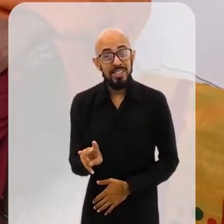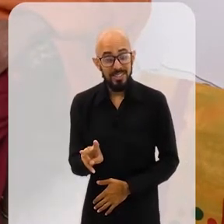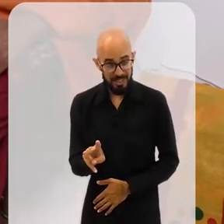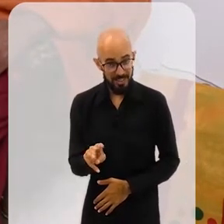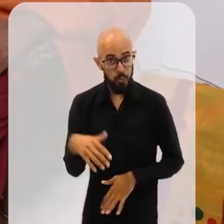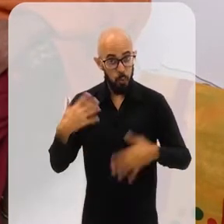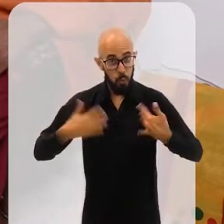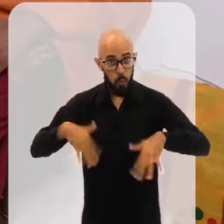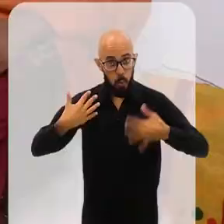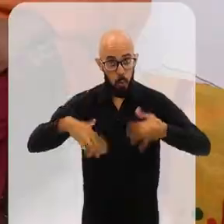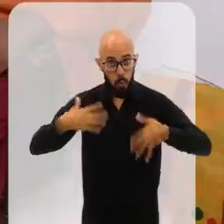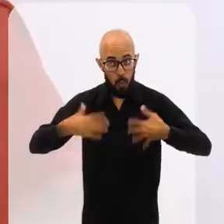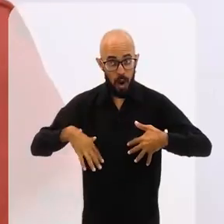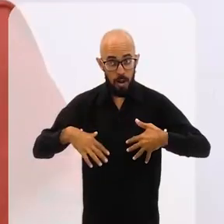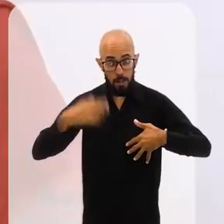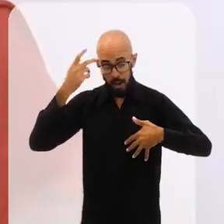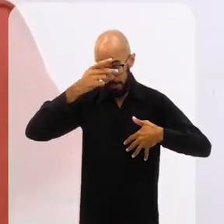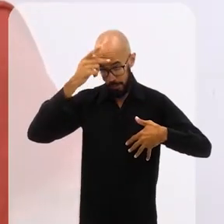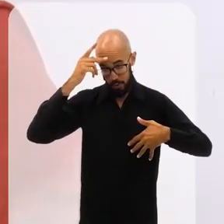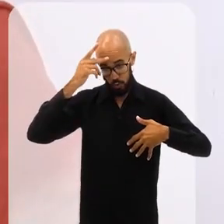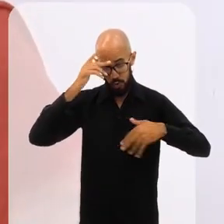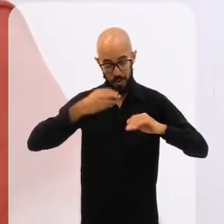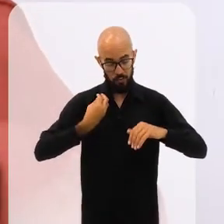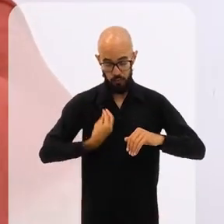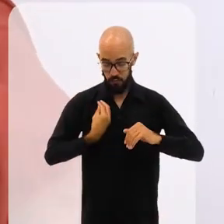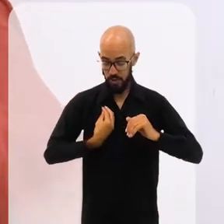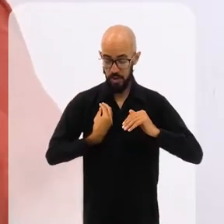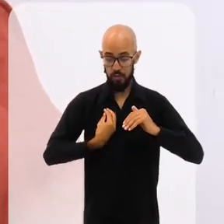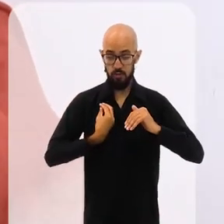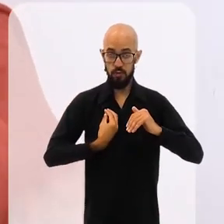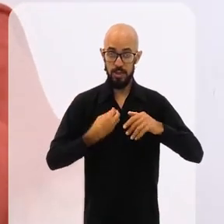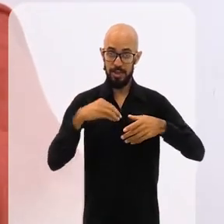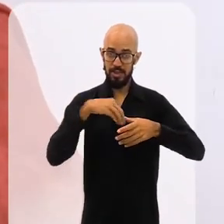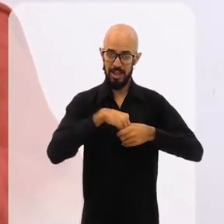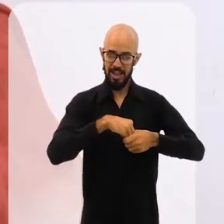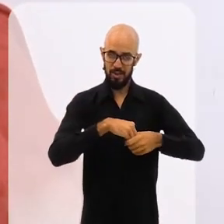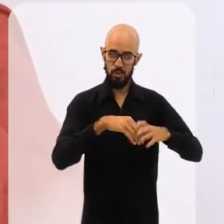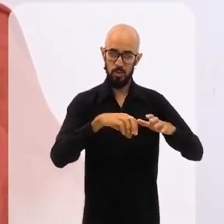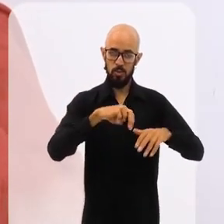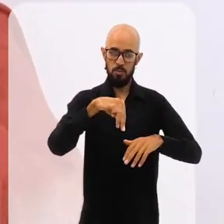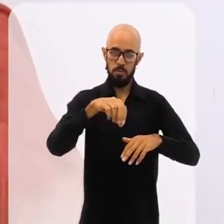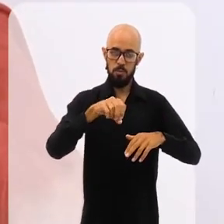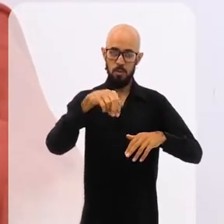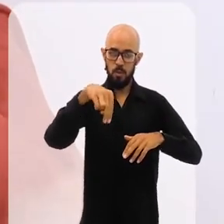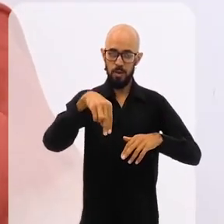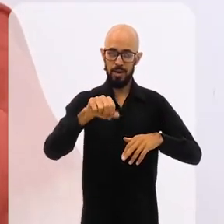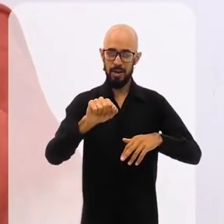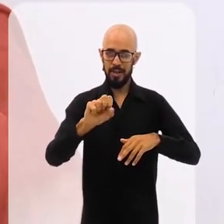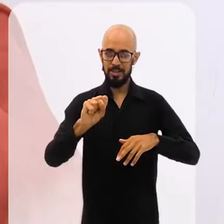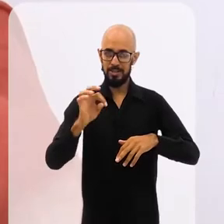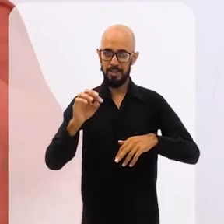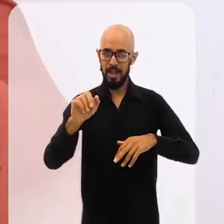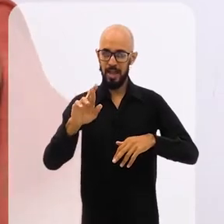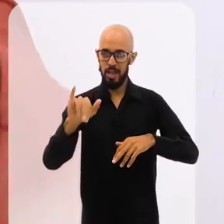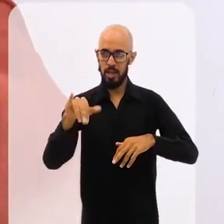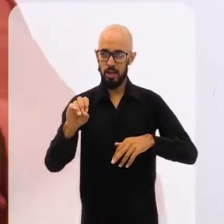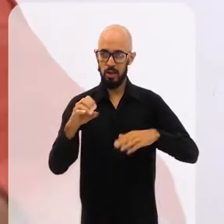monge que vive no monasteiro, ele faz isso, ele faz essas quatro